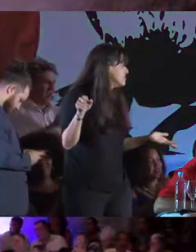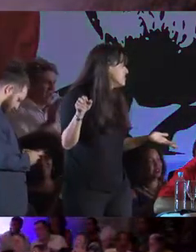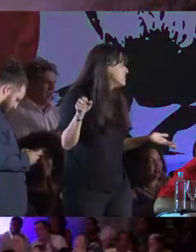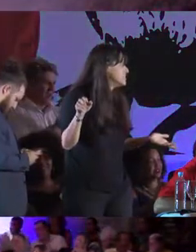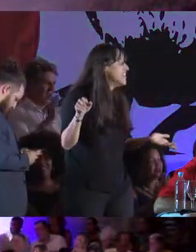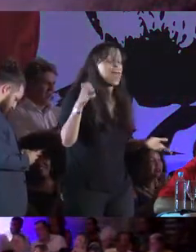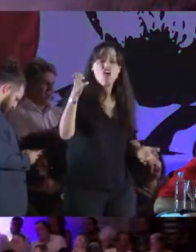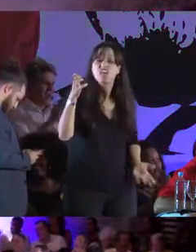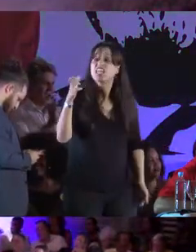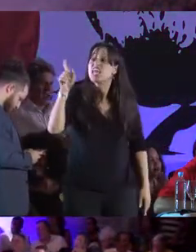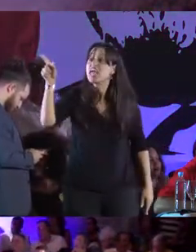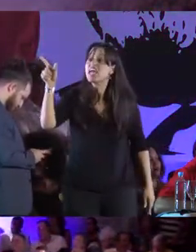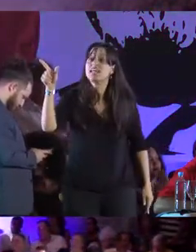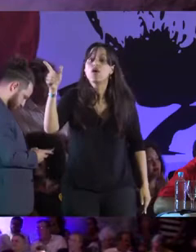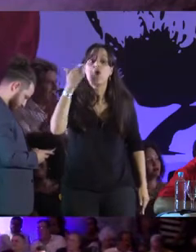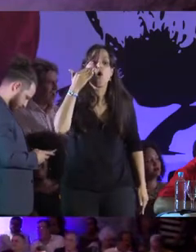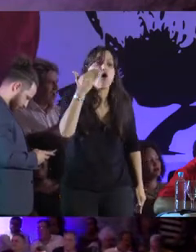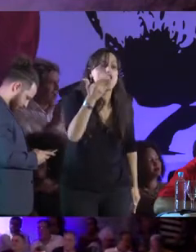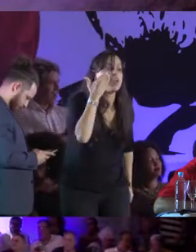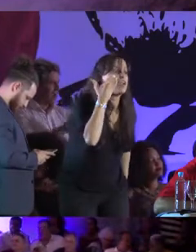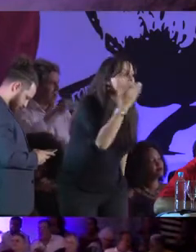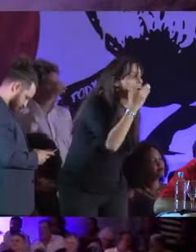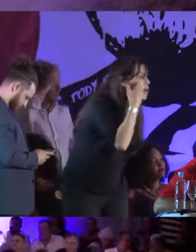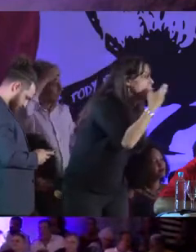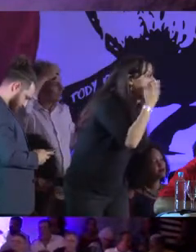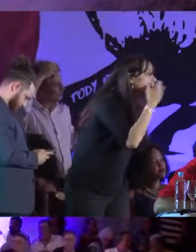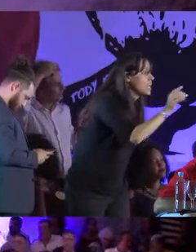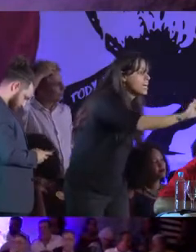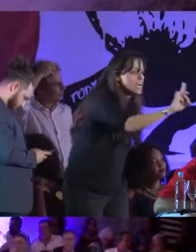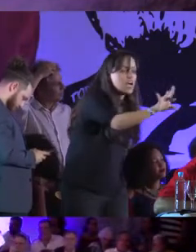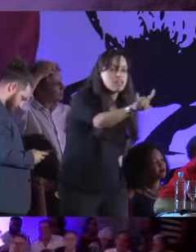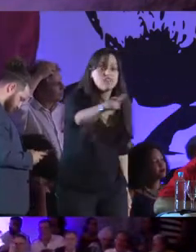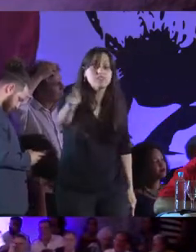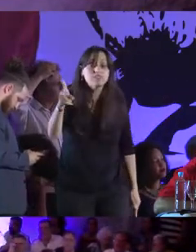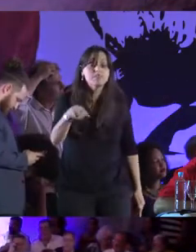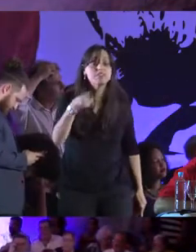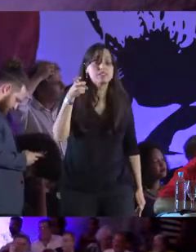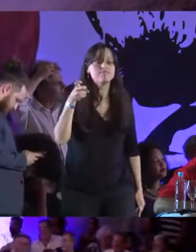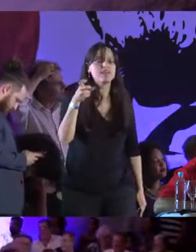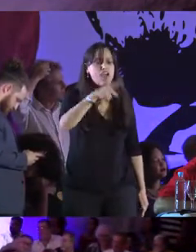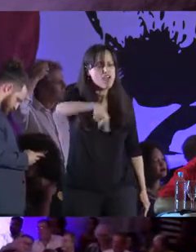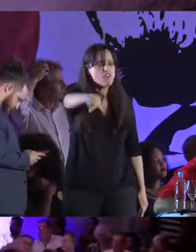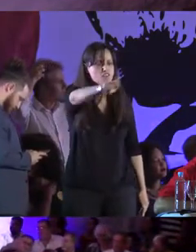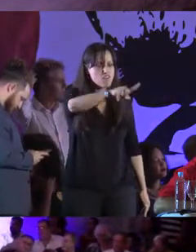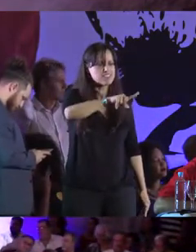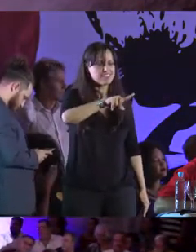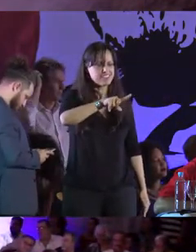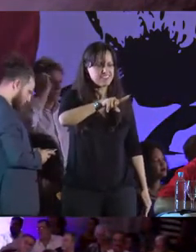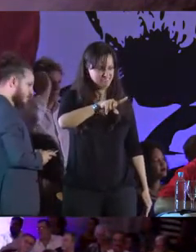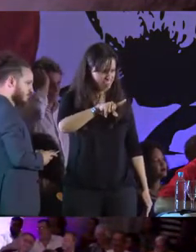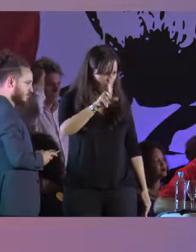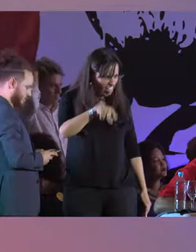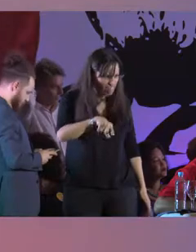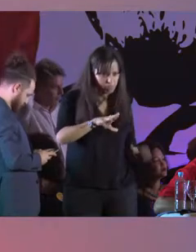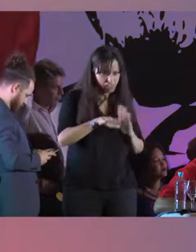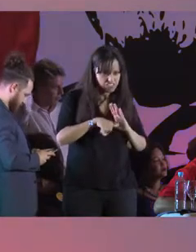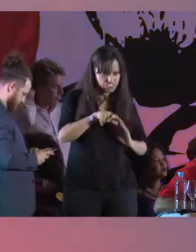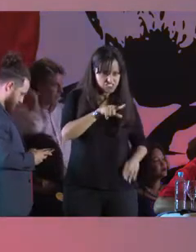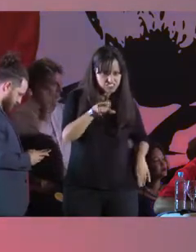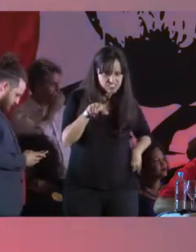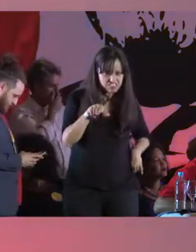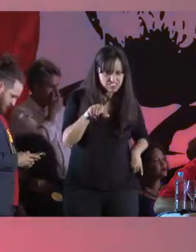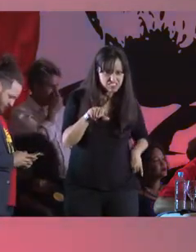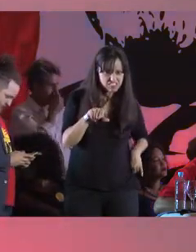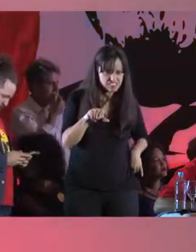para ele olhar na cara de um de nós aqui e perceber se vocês têm jeito de bandido, se